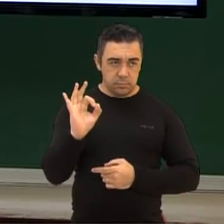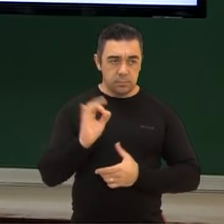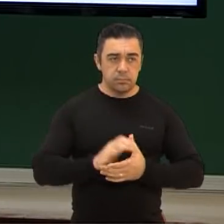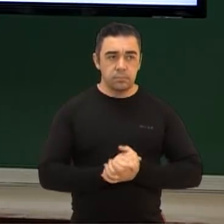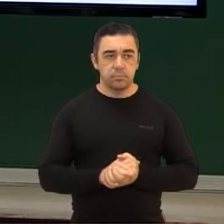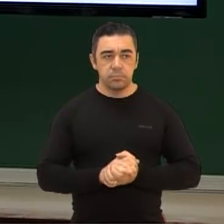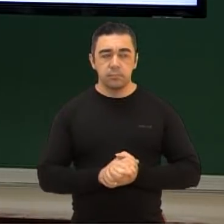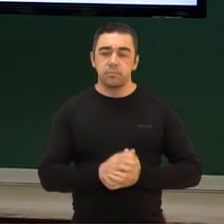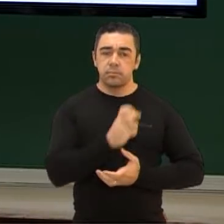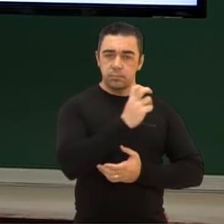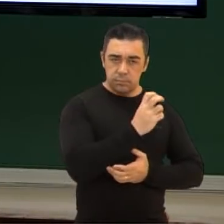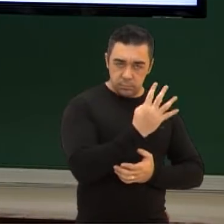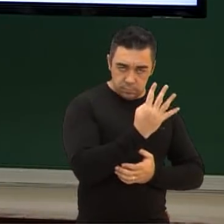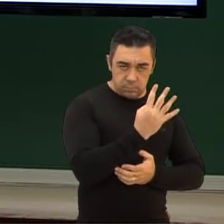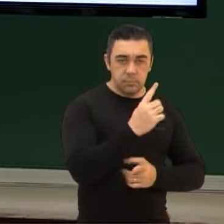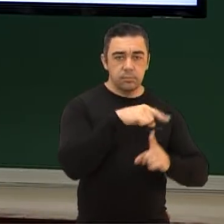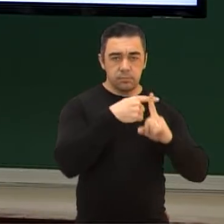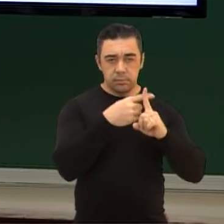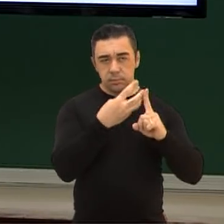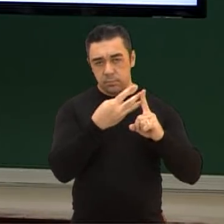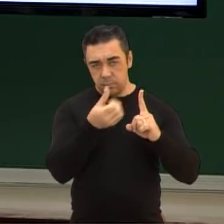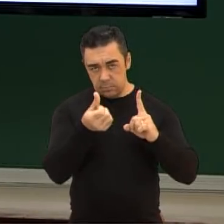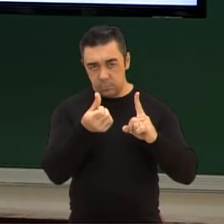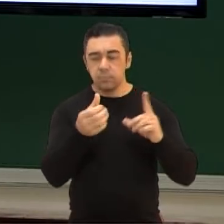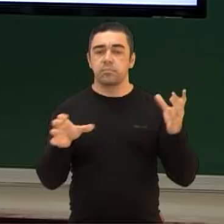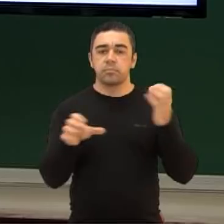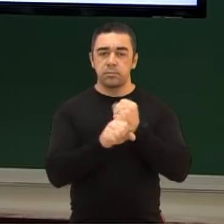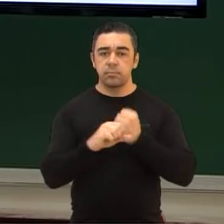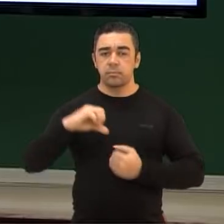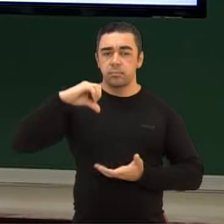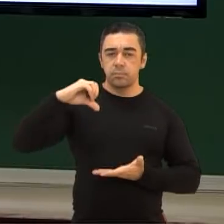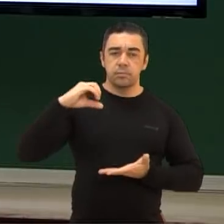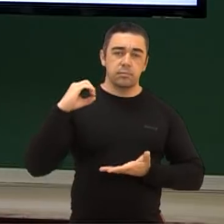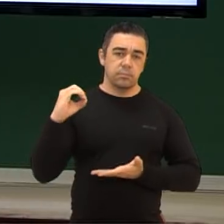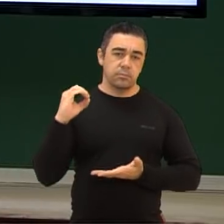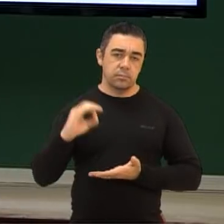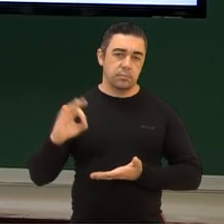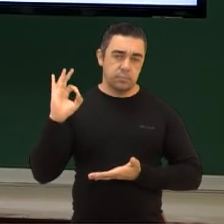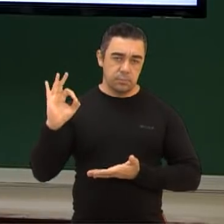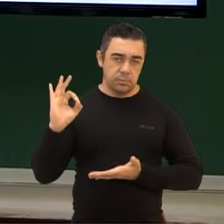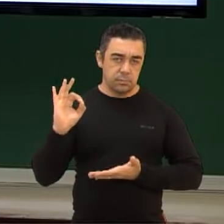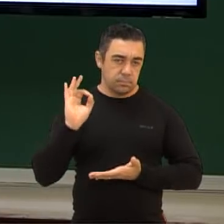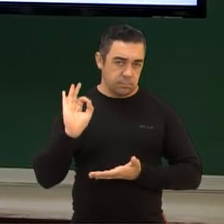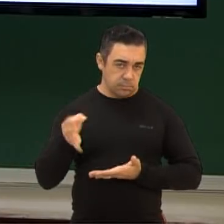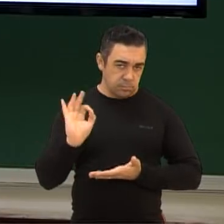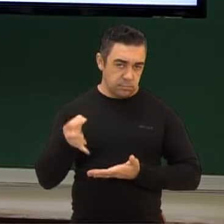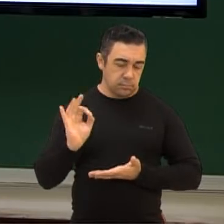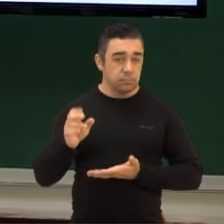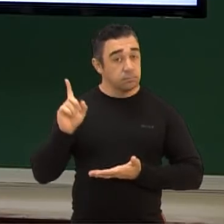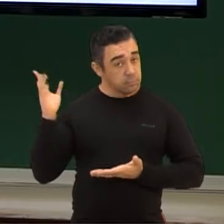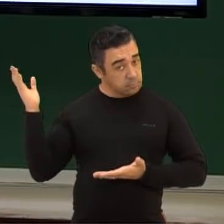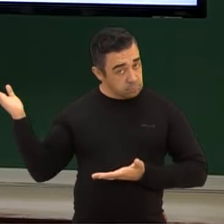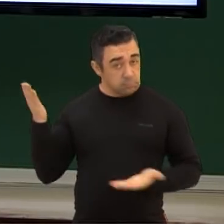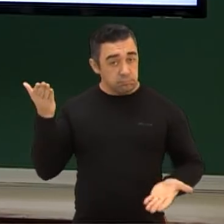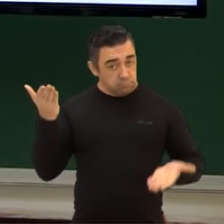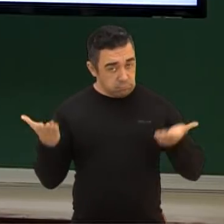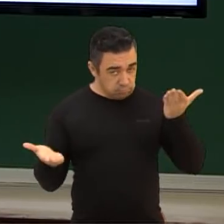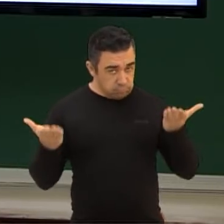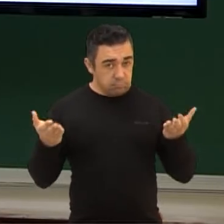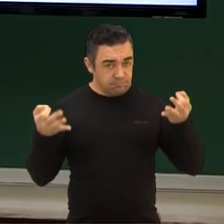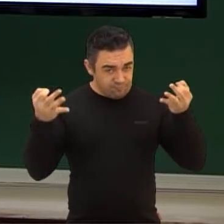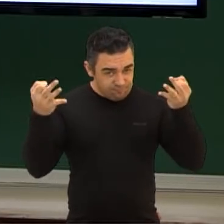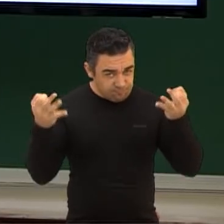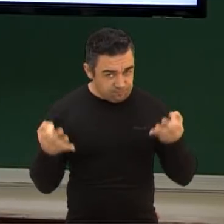graus. E 54 mais 36 resultou em 90 graus. Portanto, a nossa balança está